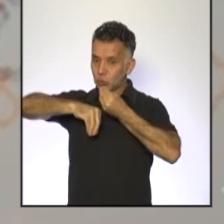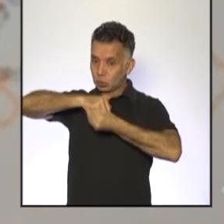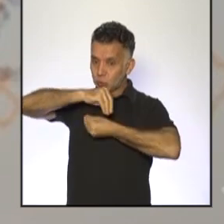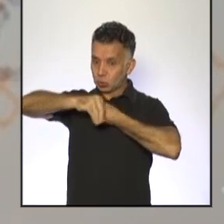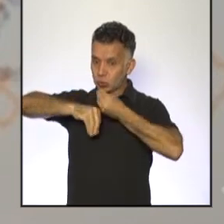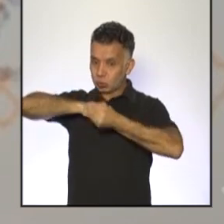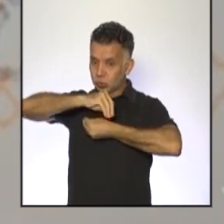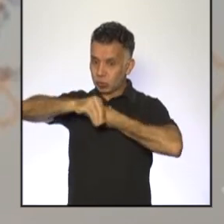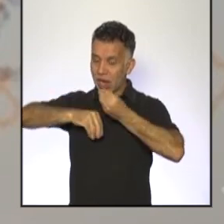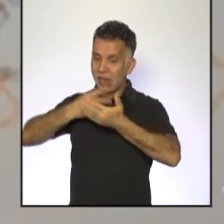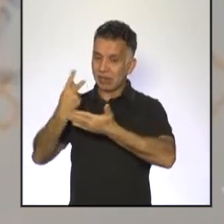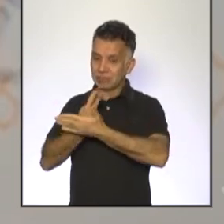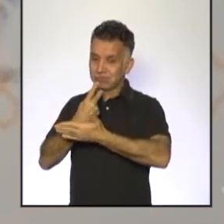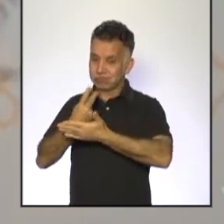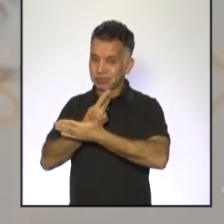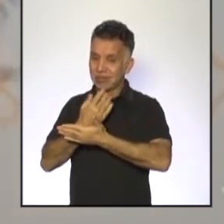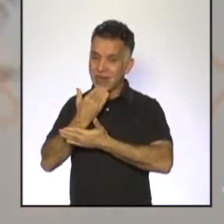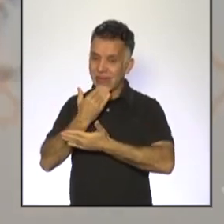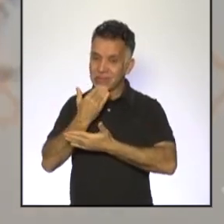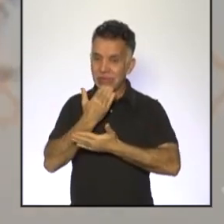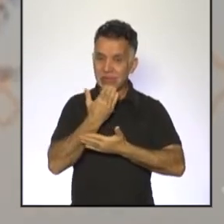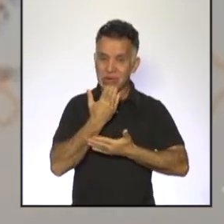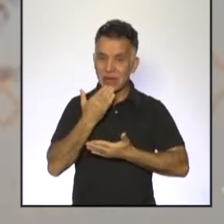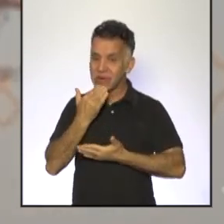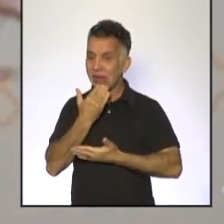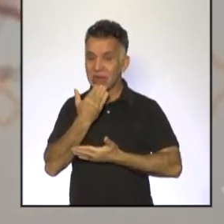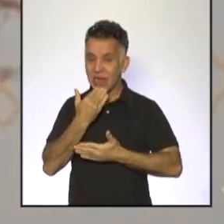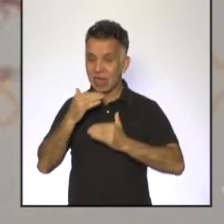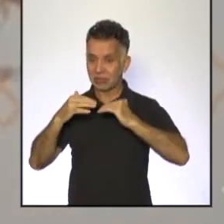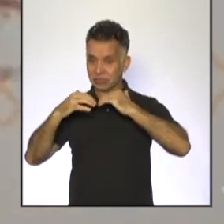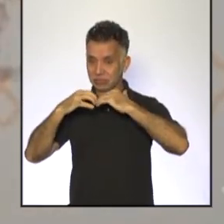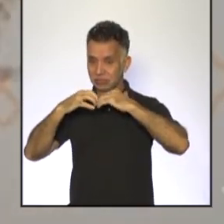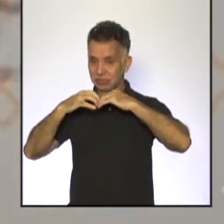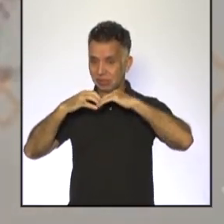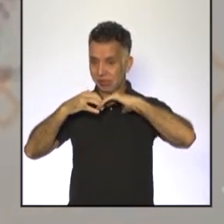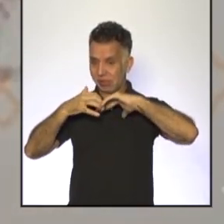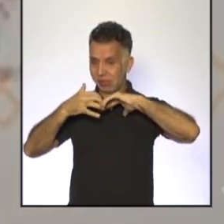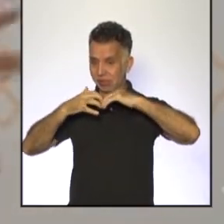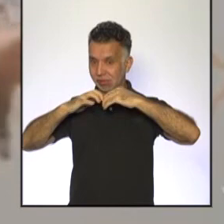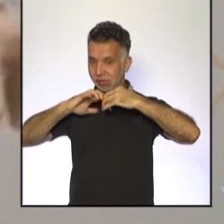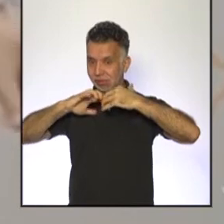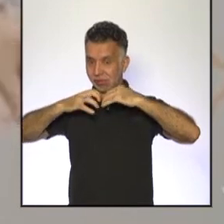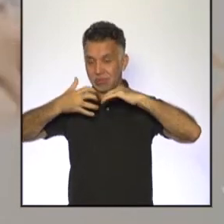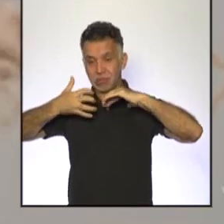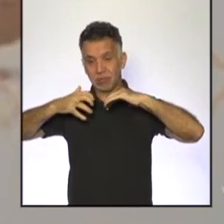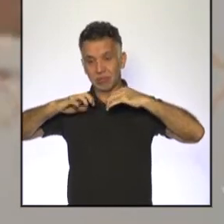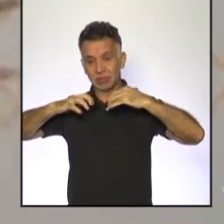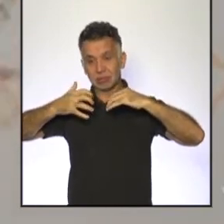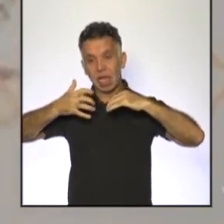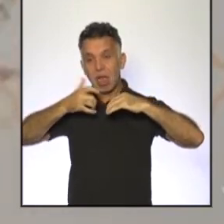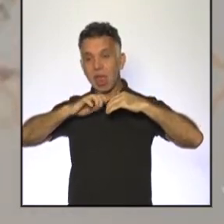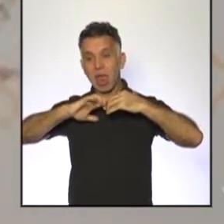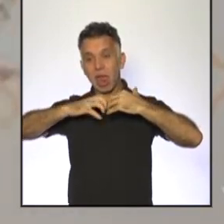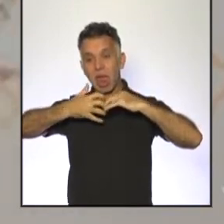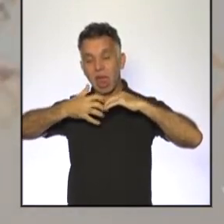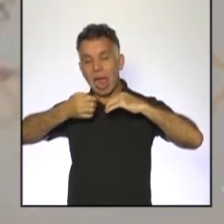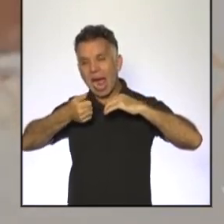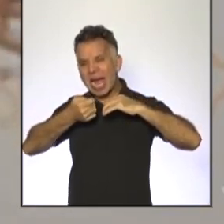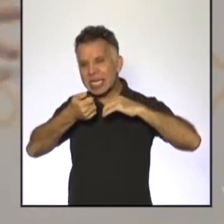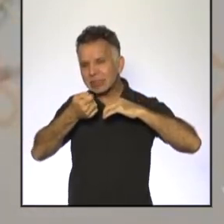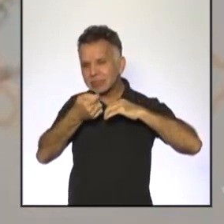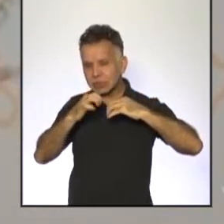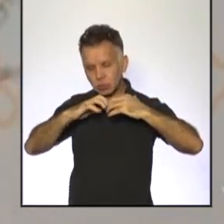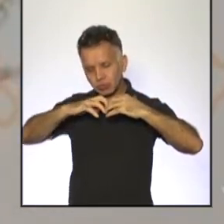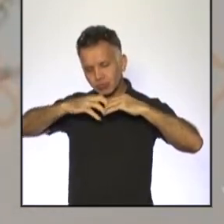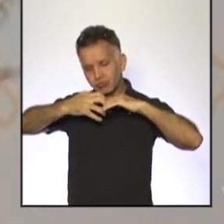são totalmente falhadas. E essas falhas se deslocam, como as placas também se deslocam. E a cada